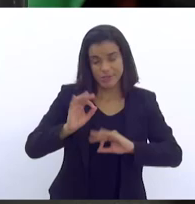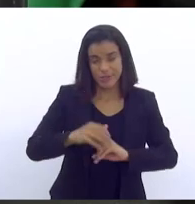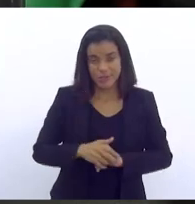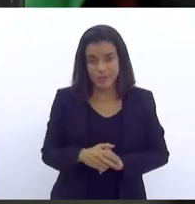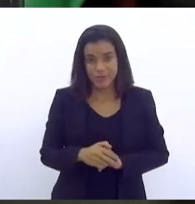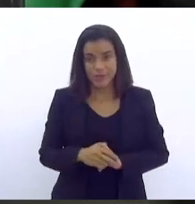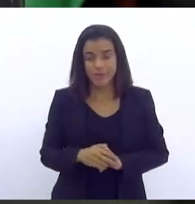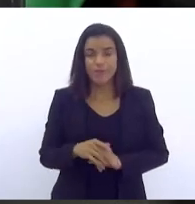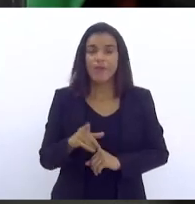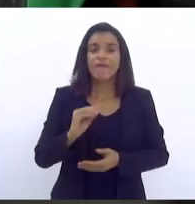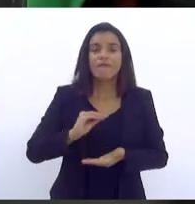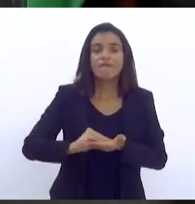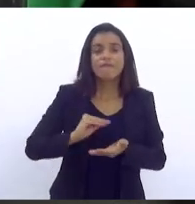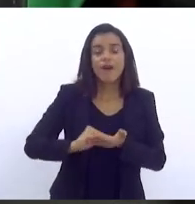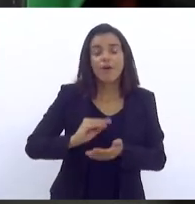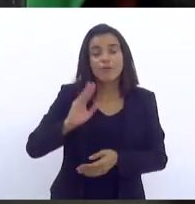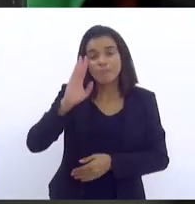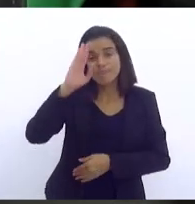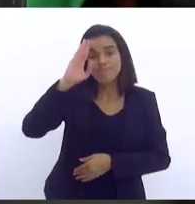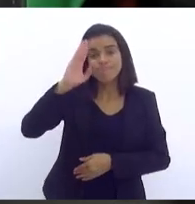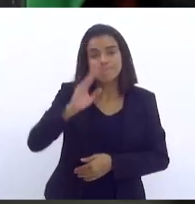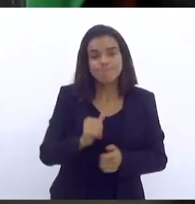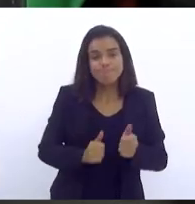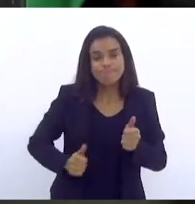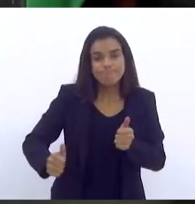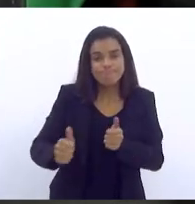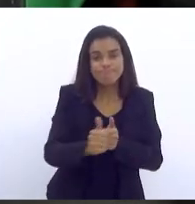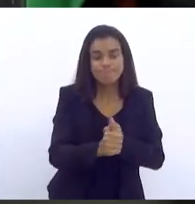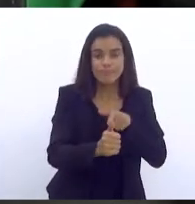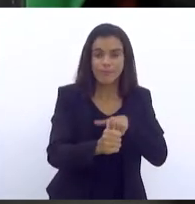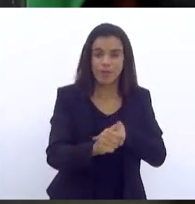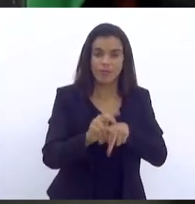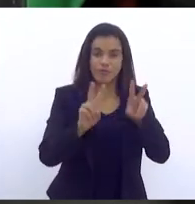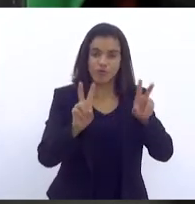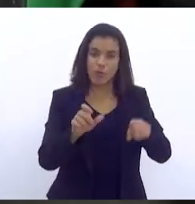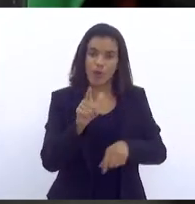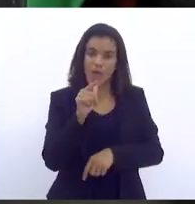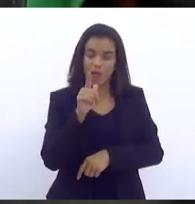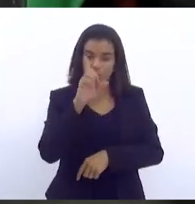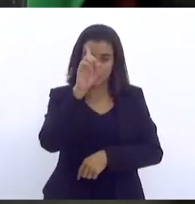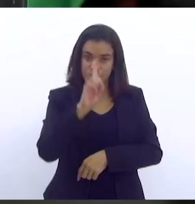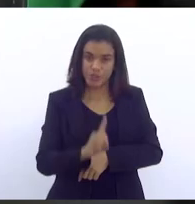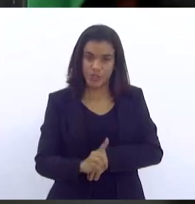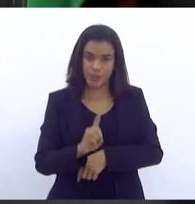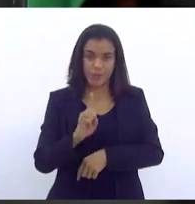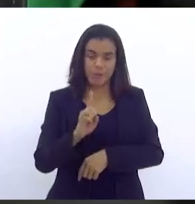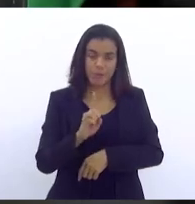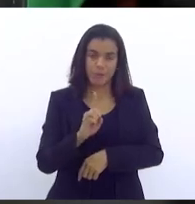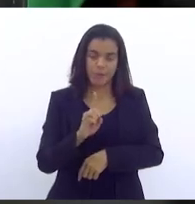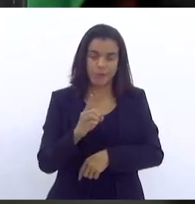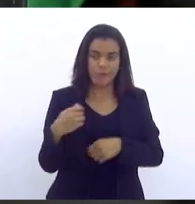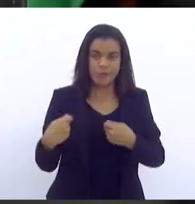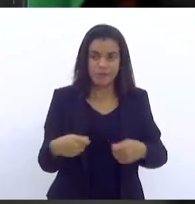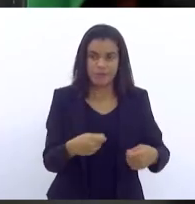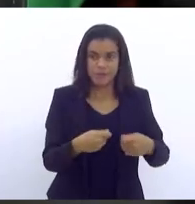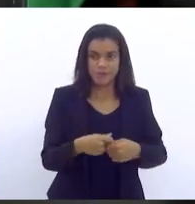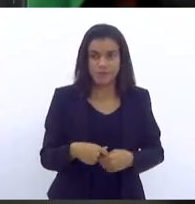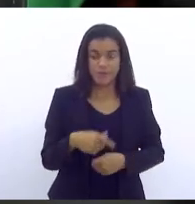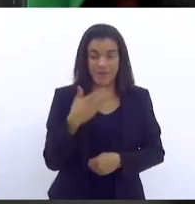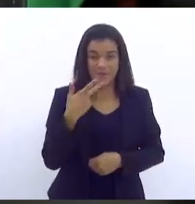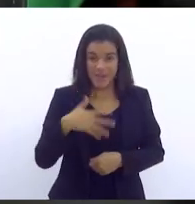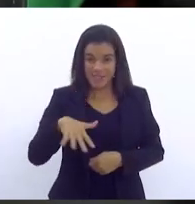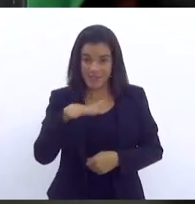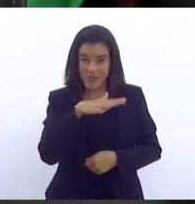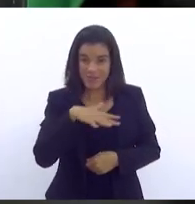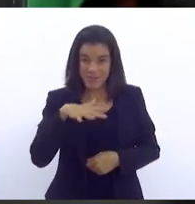de que falta uma prioridade em relação à água enquanto um bem fundamental quando nós olhamos a crise da do